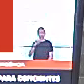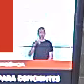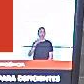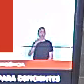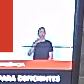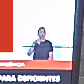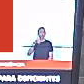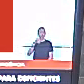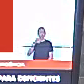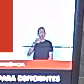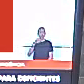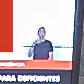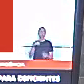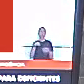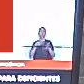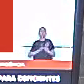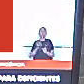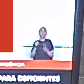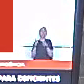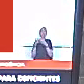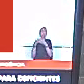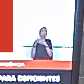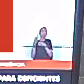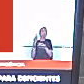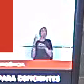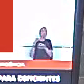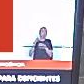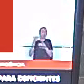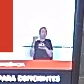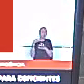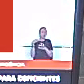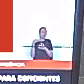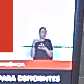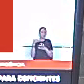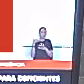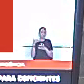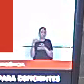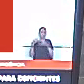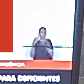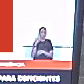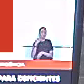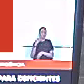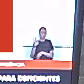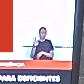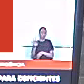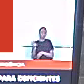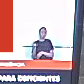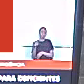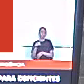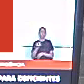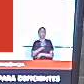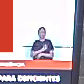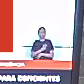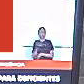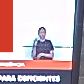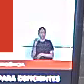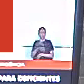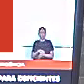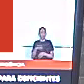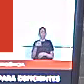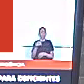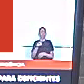Juiz de Fora, Minas Gerais. É um prazer hoje poder estar aqui, né, participando dessa audiência pública. Sou para-atleta